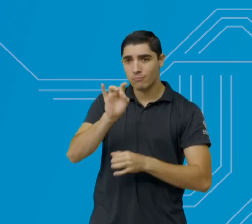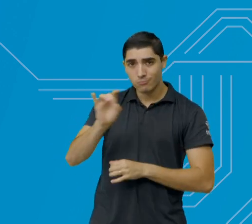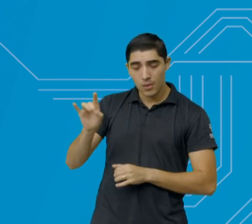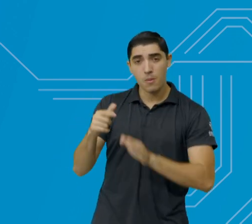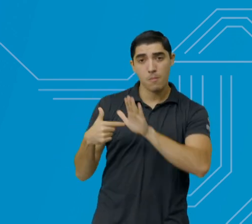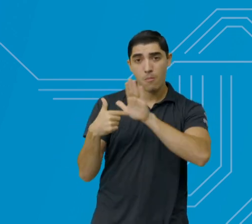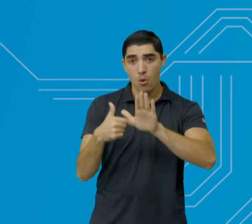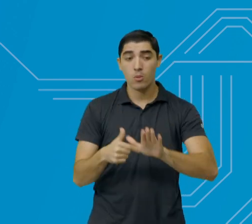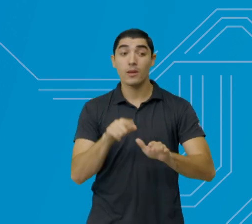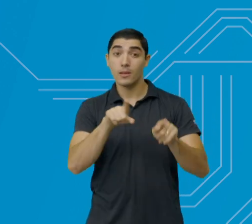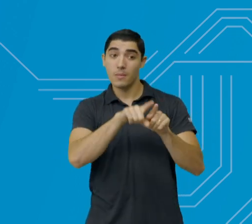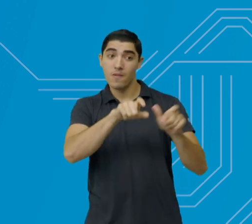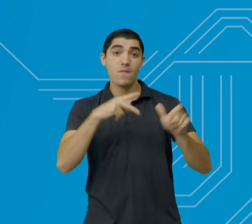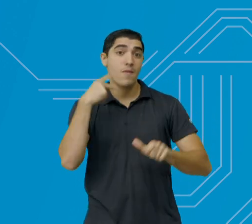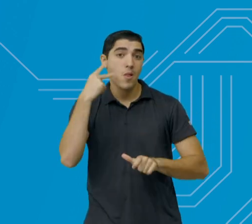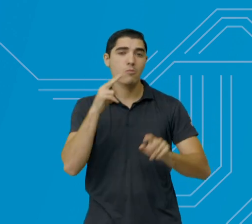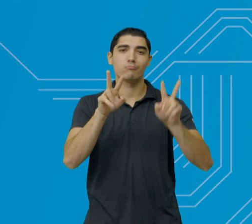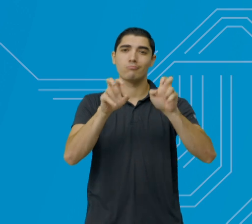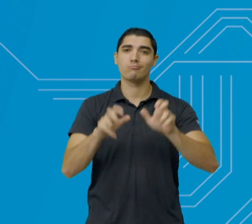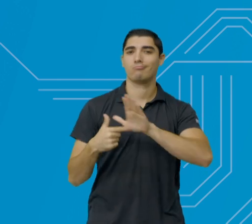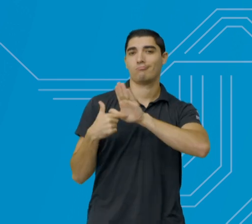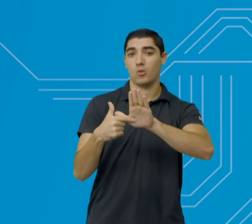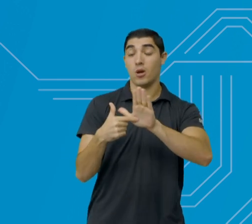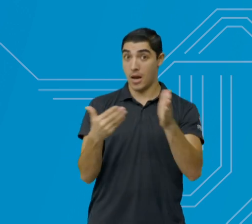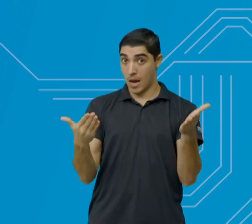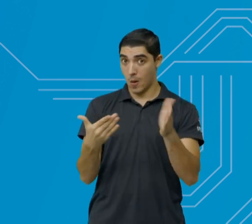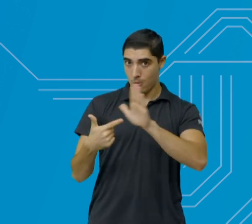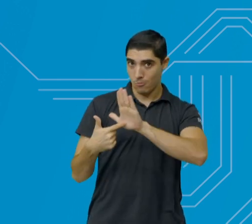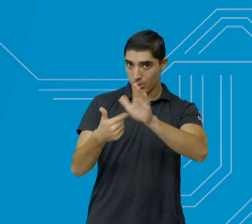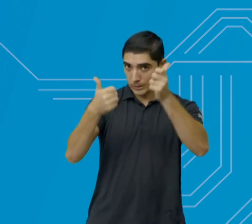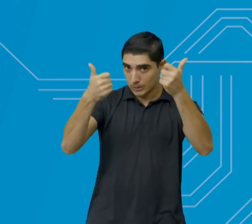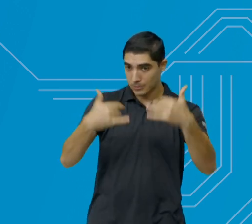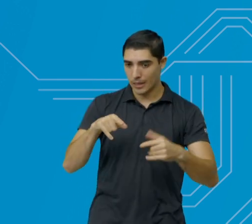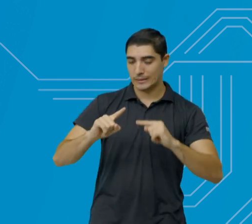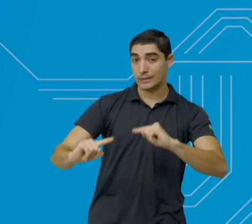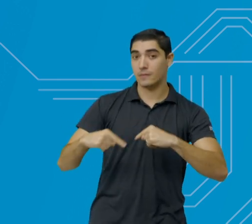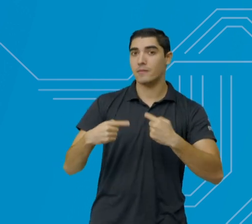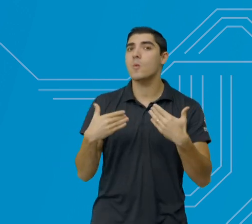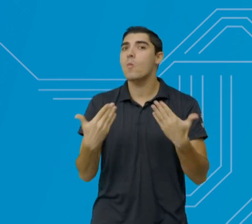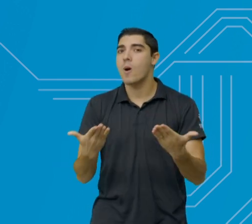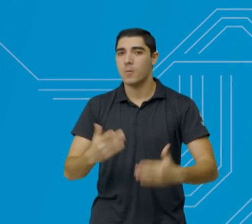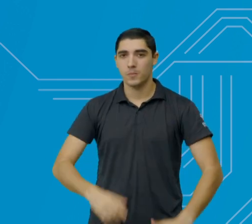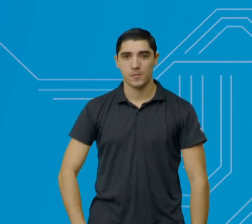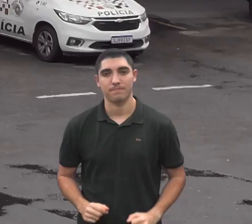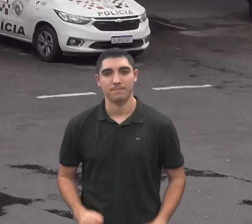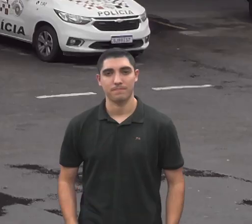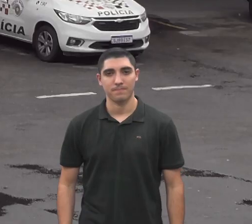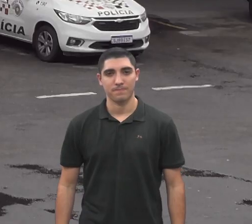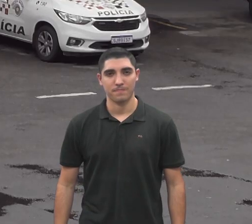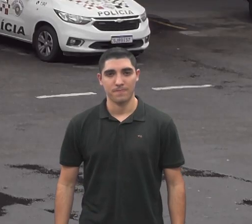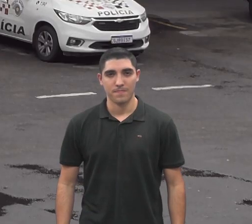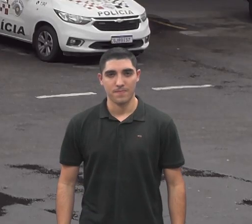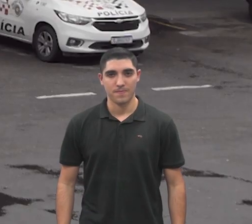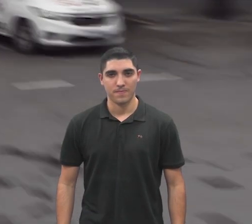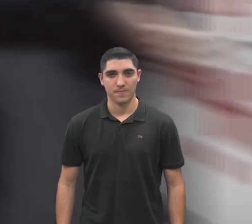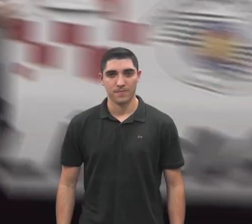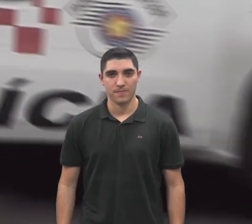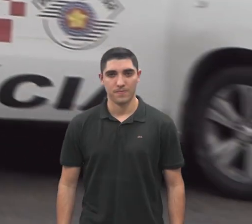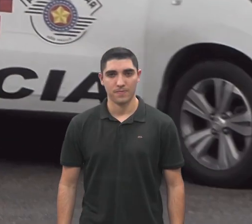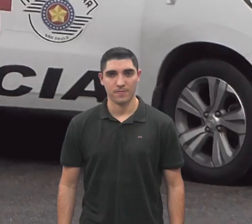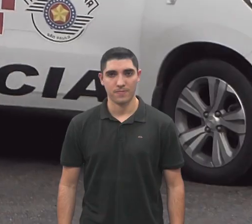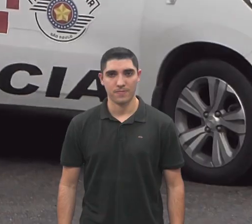que tratam sobre os temas. Agora, você vai ver os desafios públicos na área da segurança.